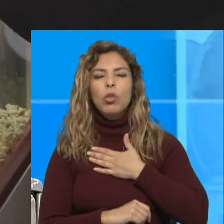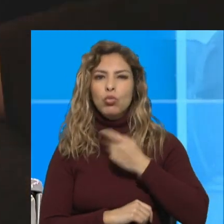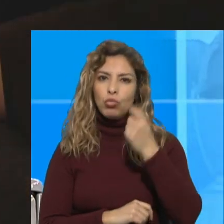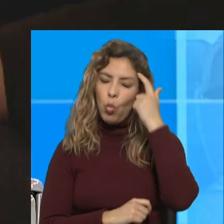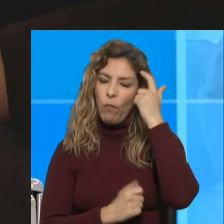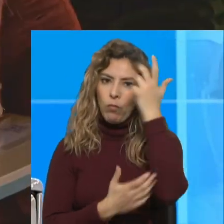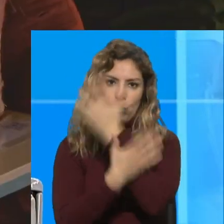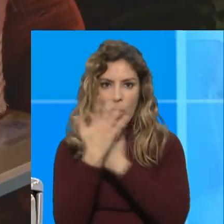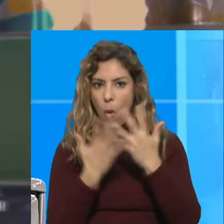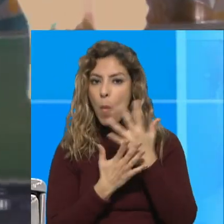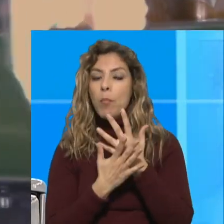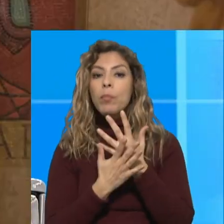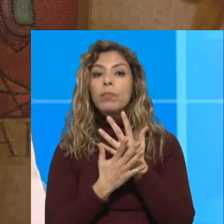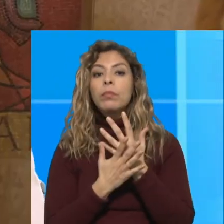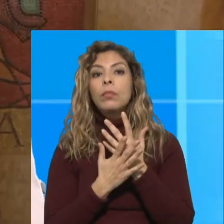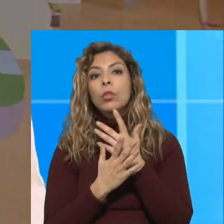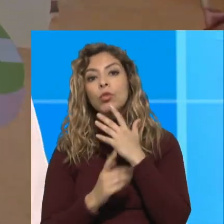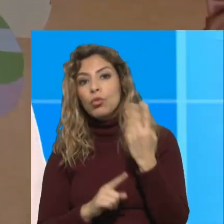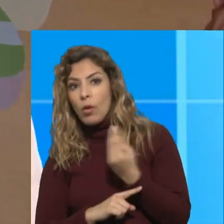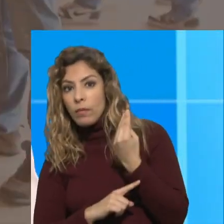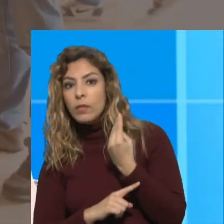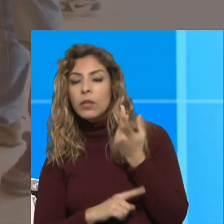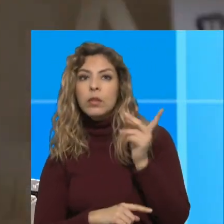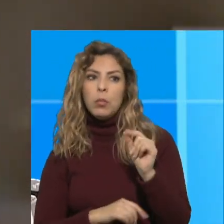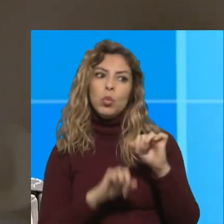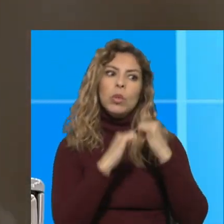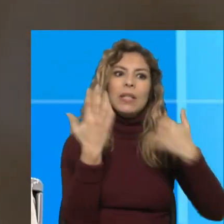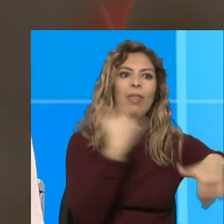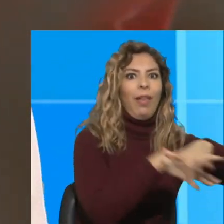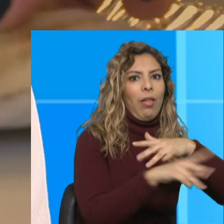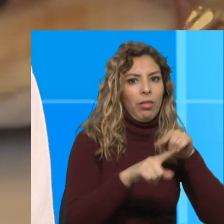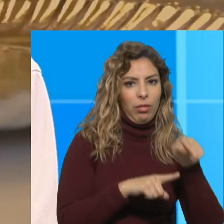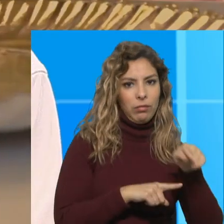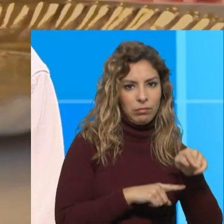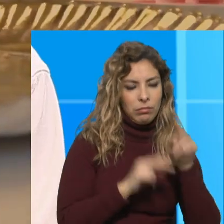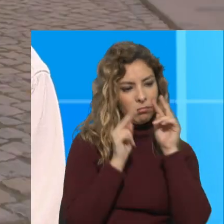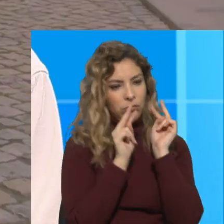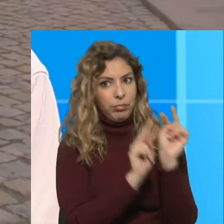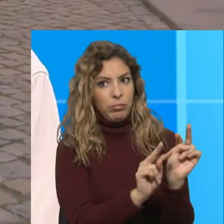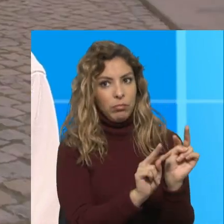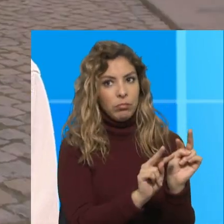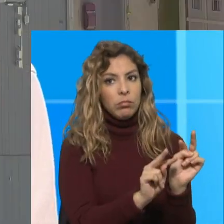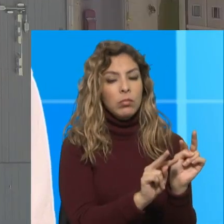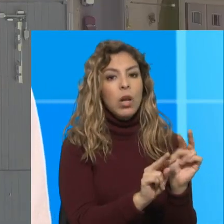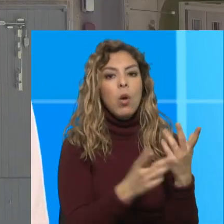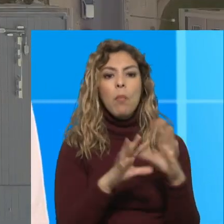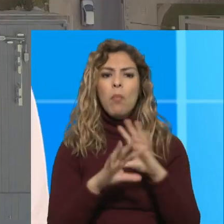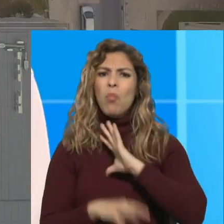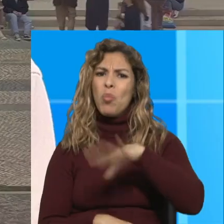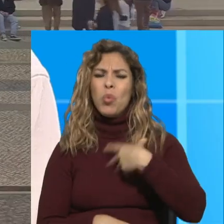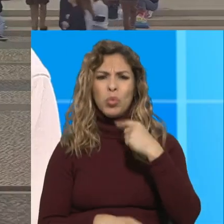olhar para a juventude e para a sociedade, porque eu acho que é uma coisa que não se fecha na juventude, mas ver que de facto o mundo anda virado do